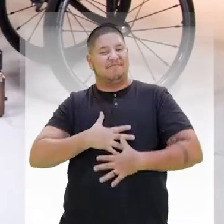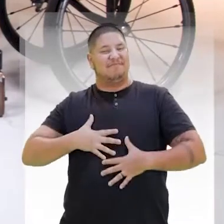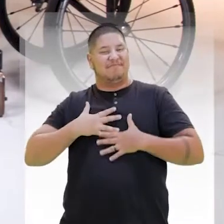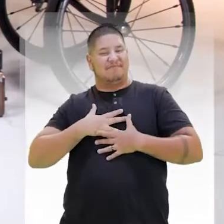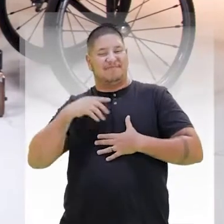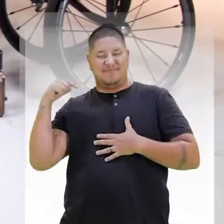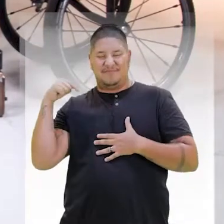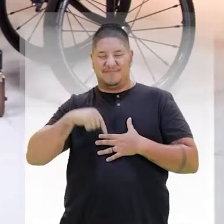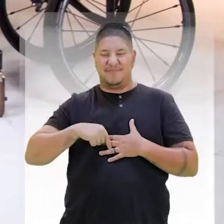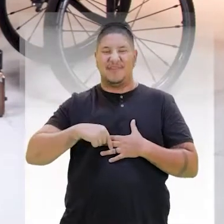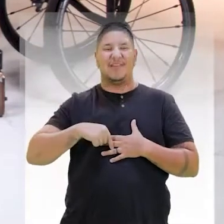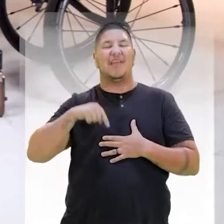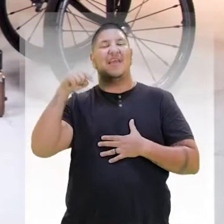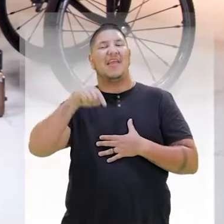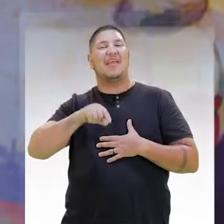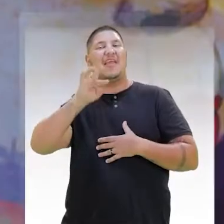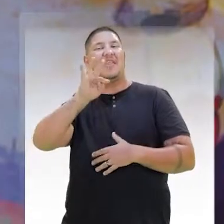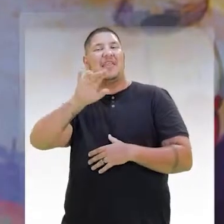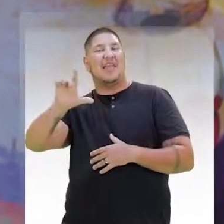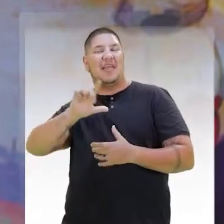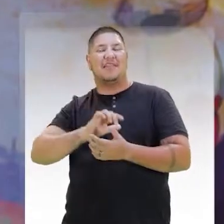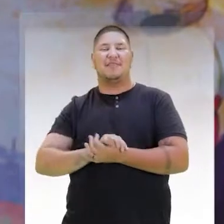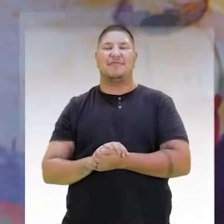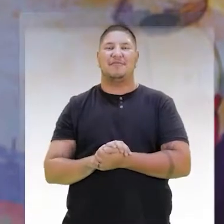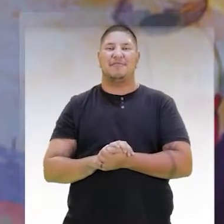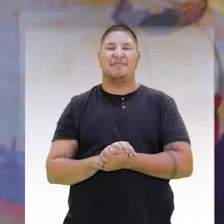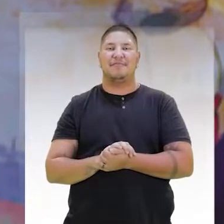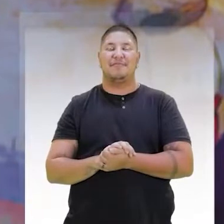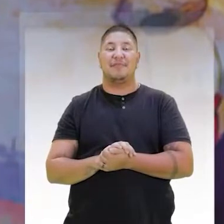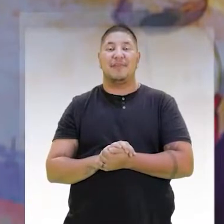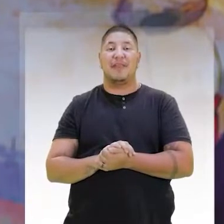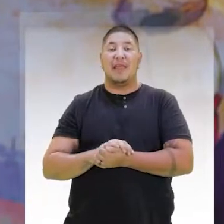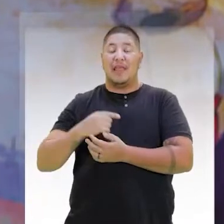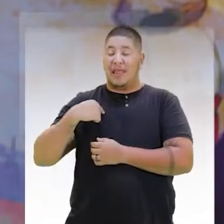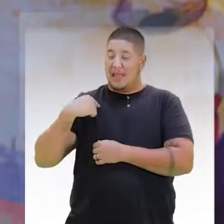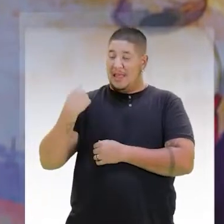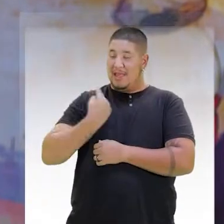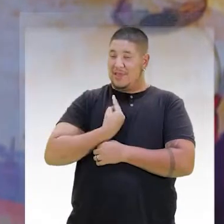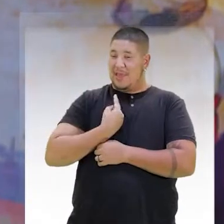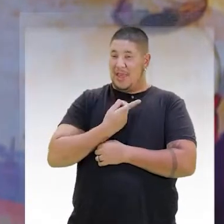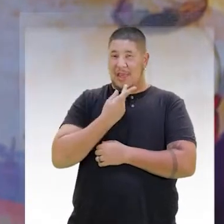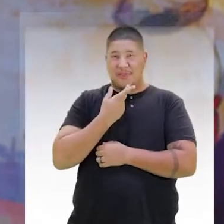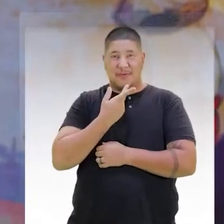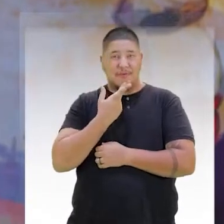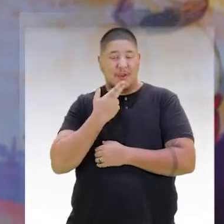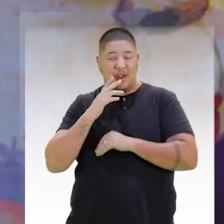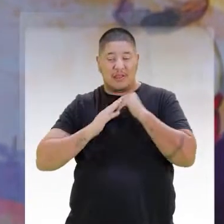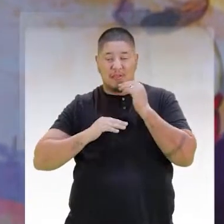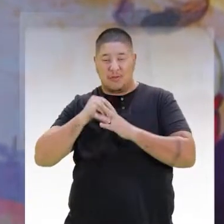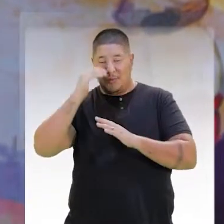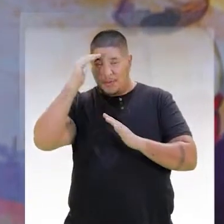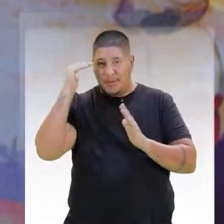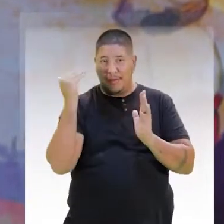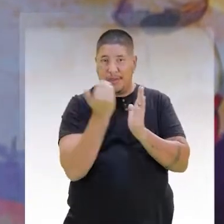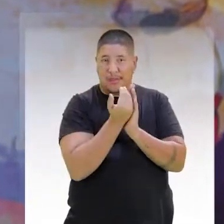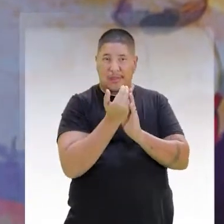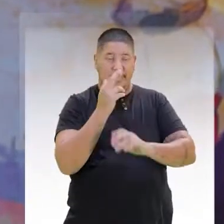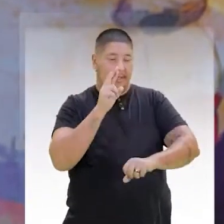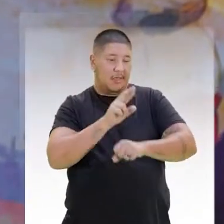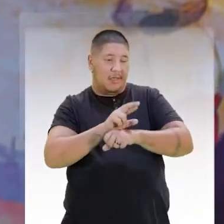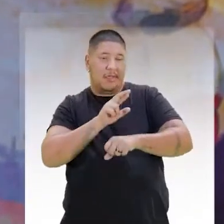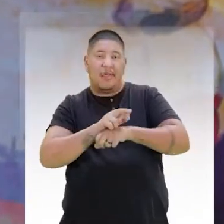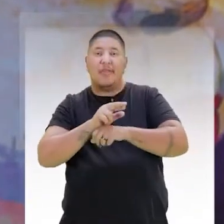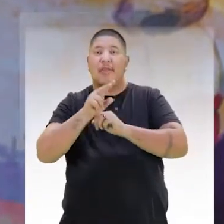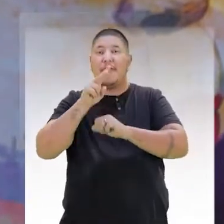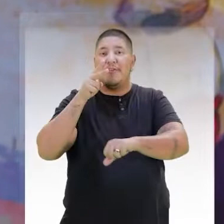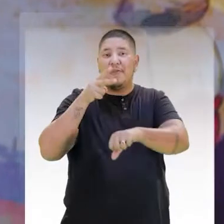ambiente do Trabalho Legal. Bem, quando nós falamos de cumprimento de reserva de vagas para pessoas